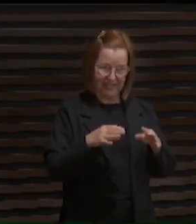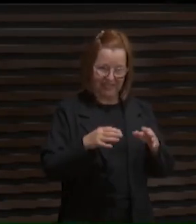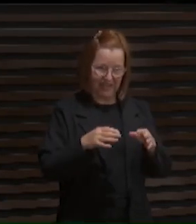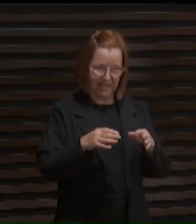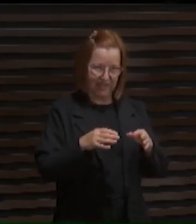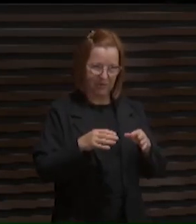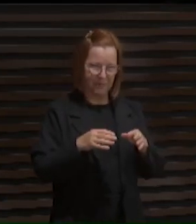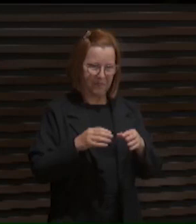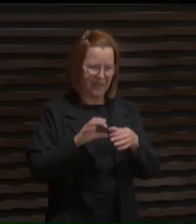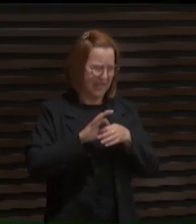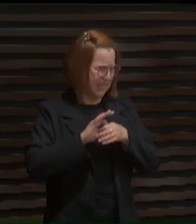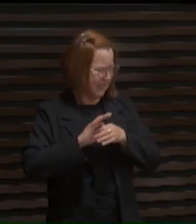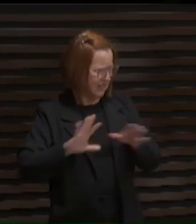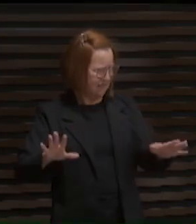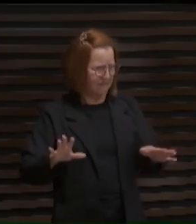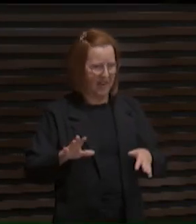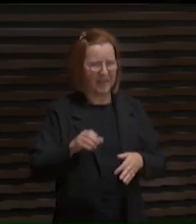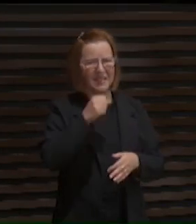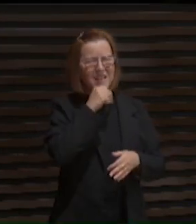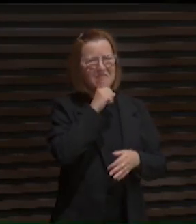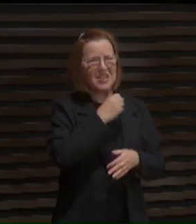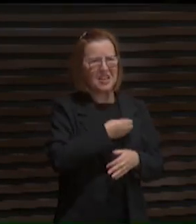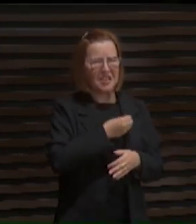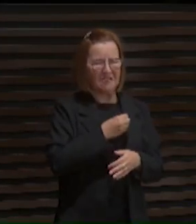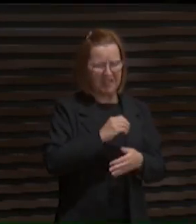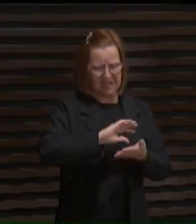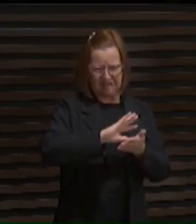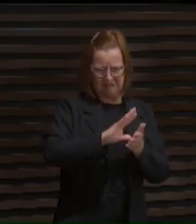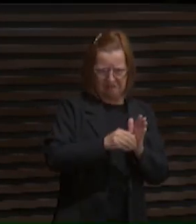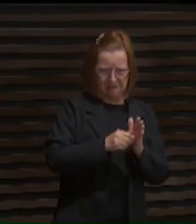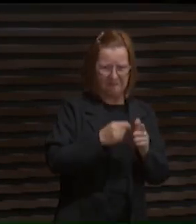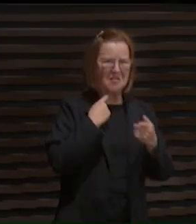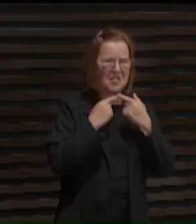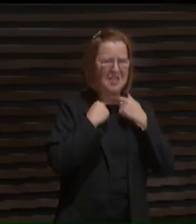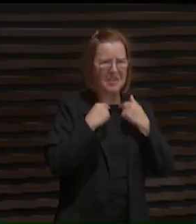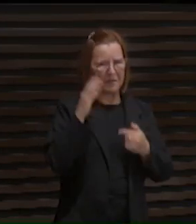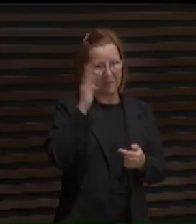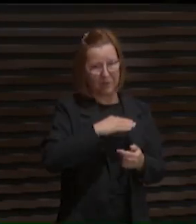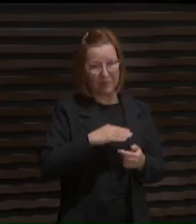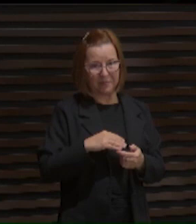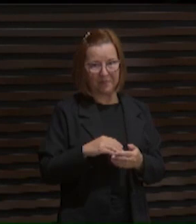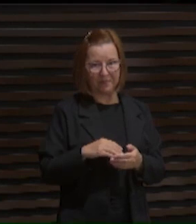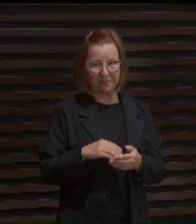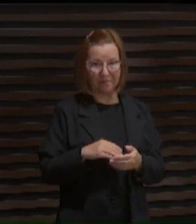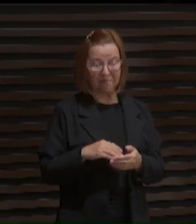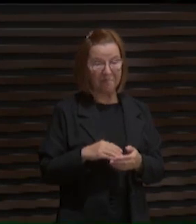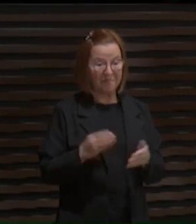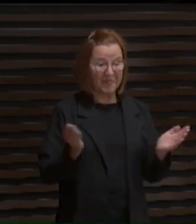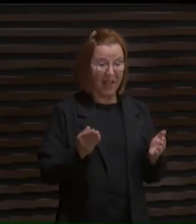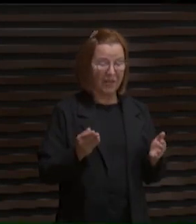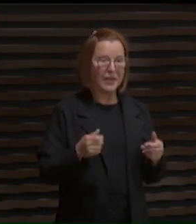se corrompe por desejos enganosos, a serem renovados no modo de pensar e